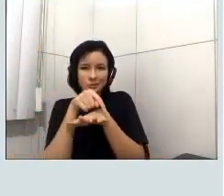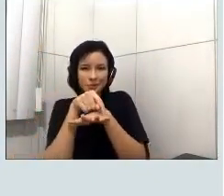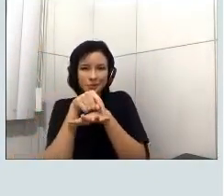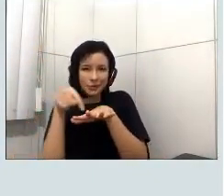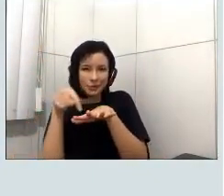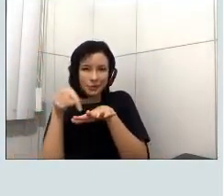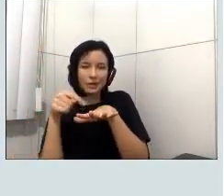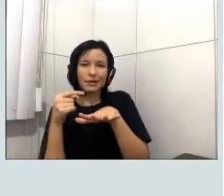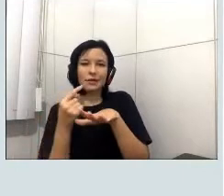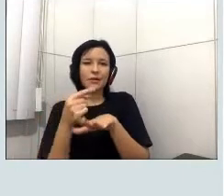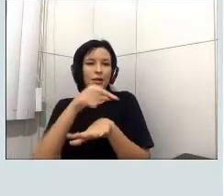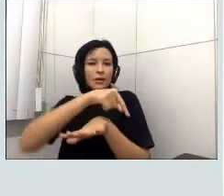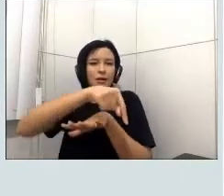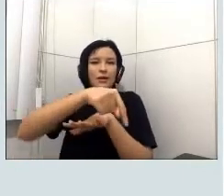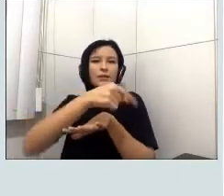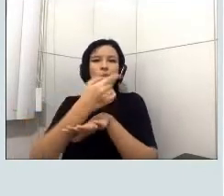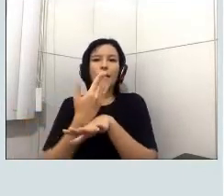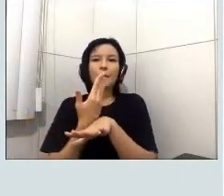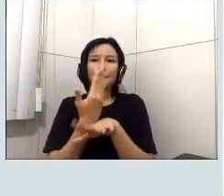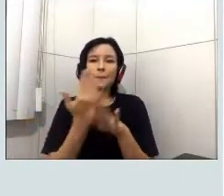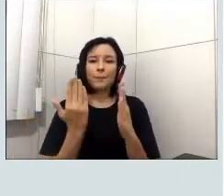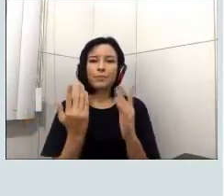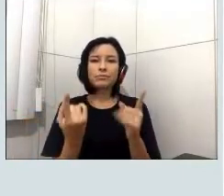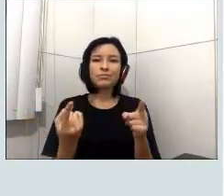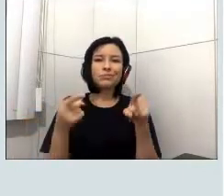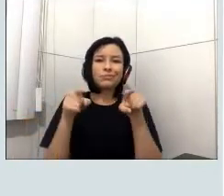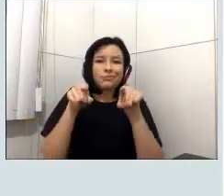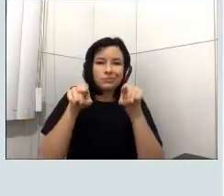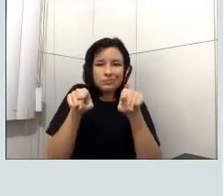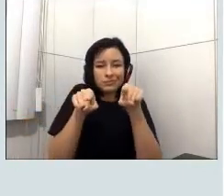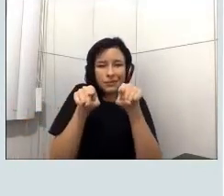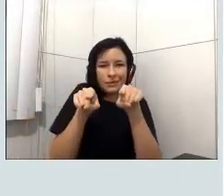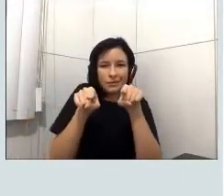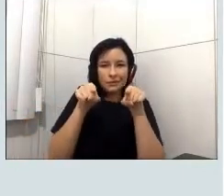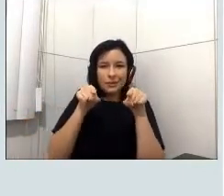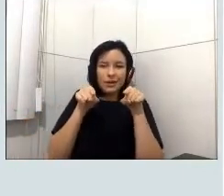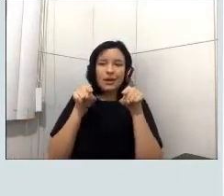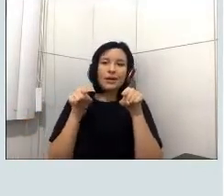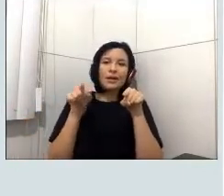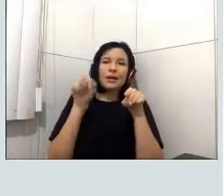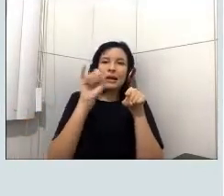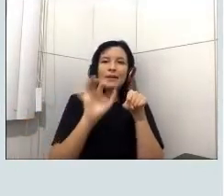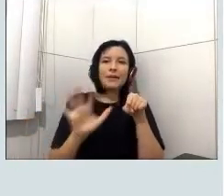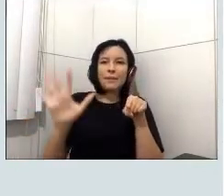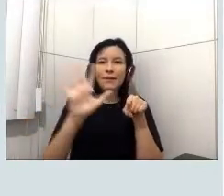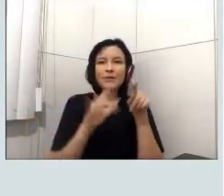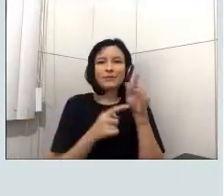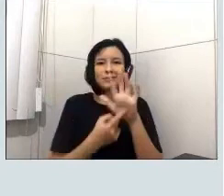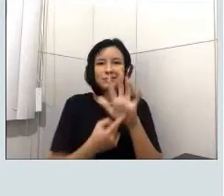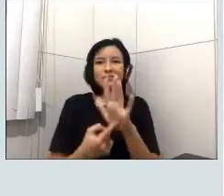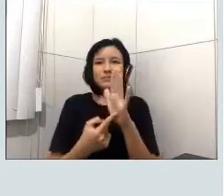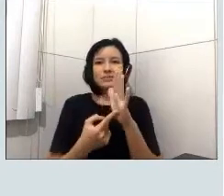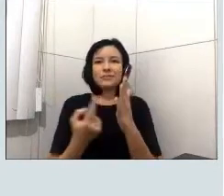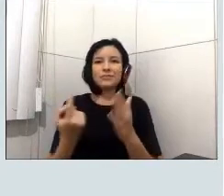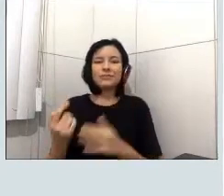paralela, certo? E dentro com a figura. É exatamente como está na figura.